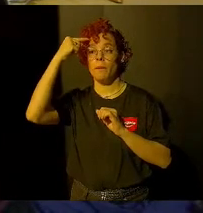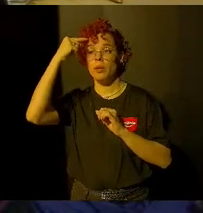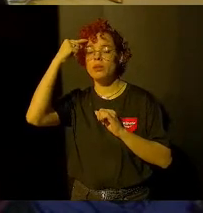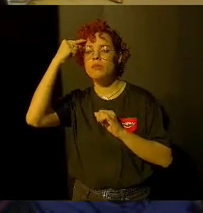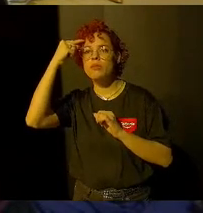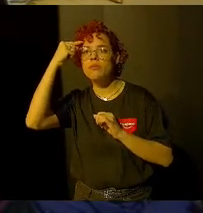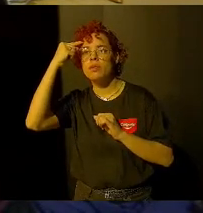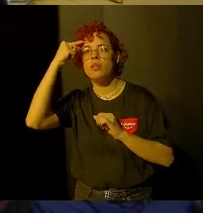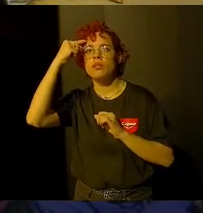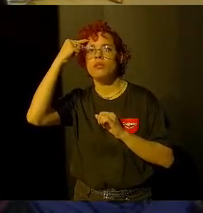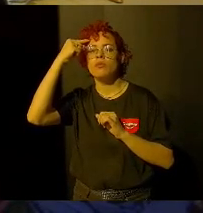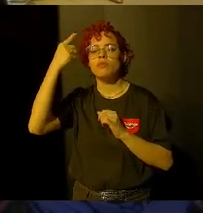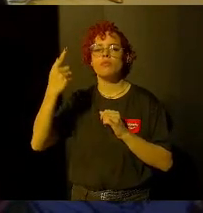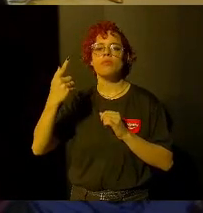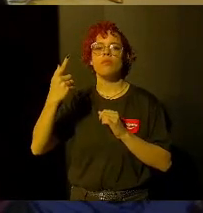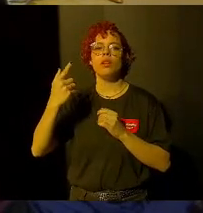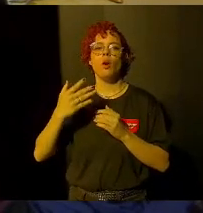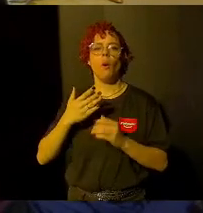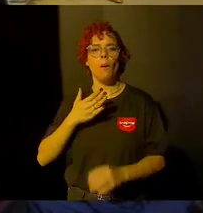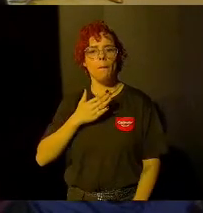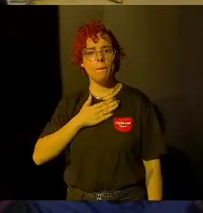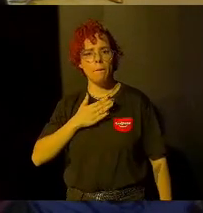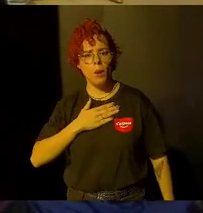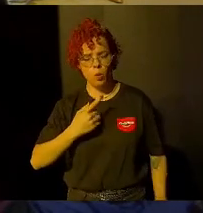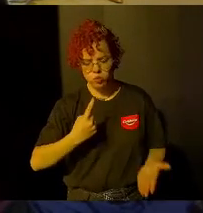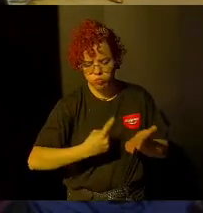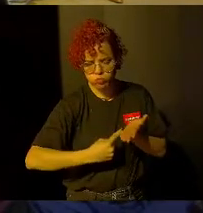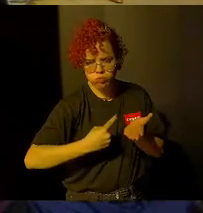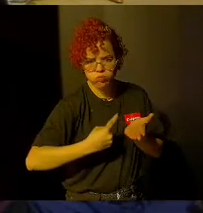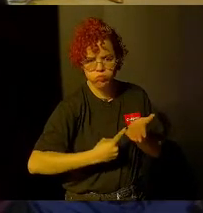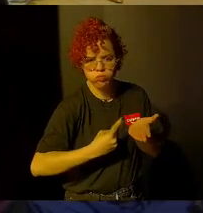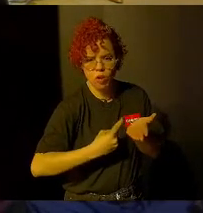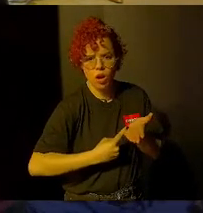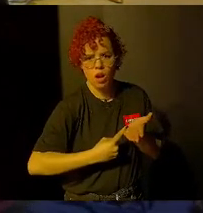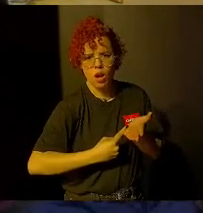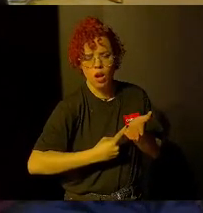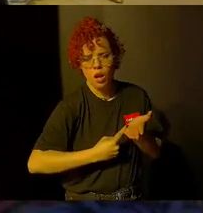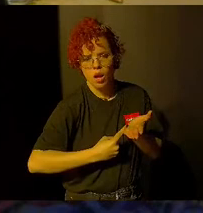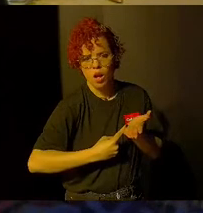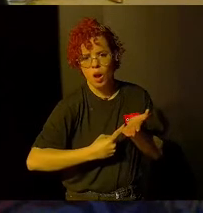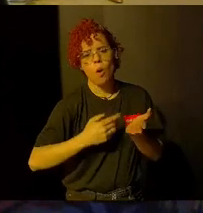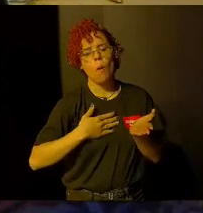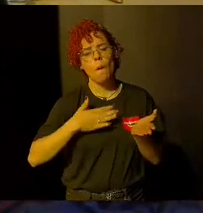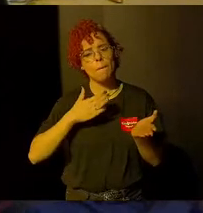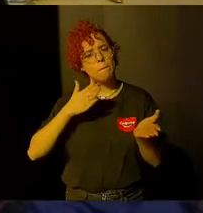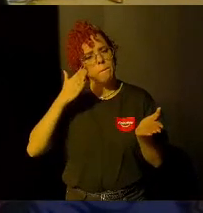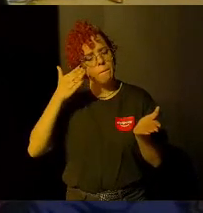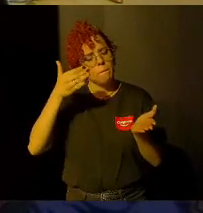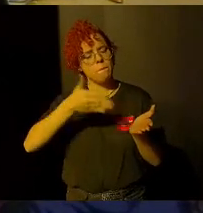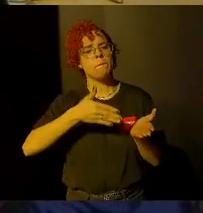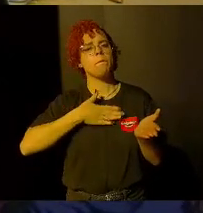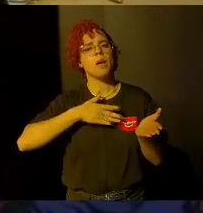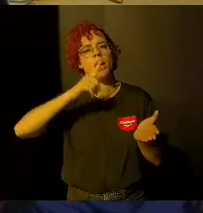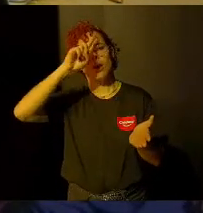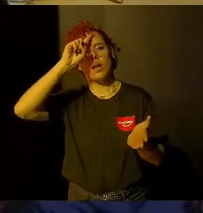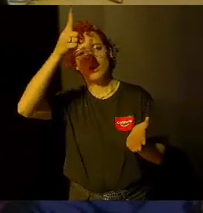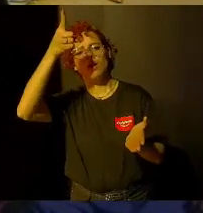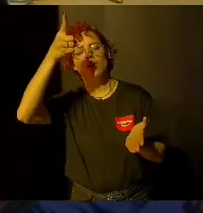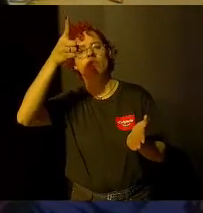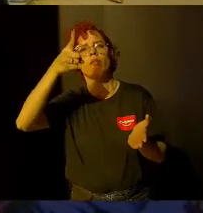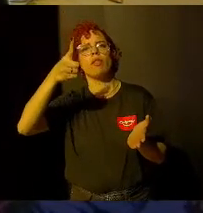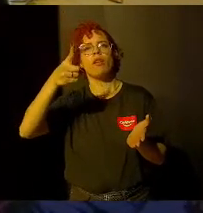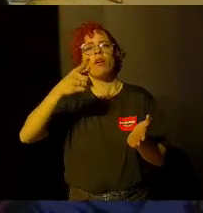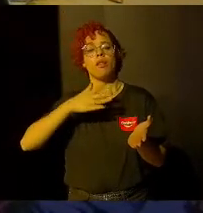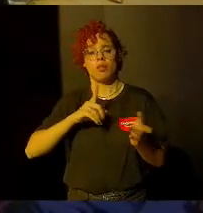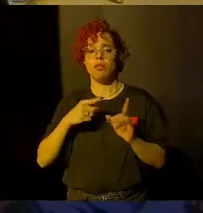de abordagem não é o meu compromisso com a minha criatividade é o meu compromisso com